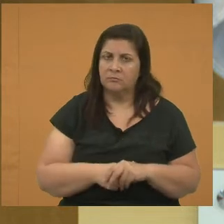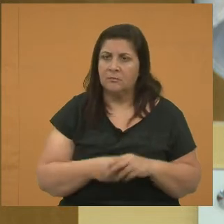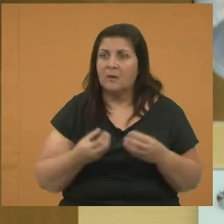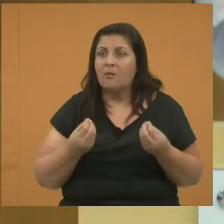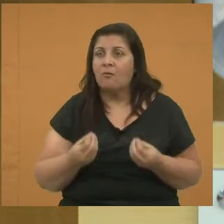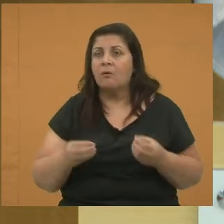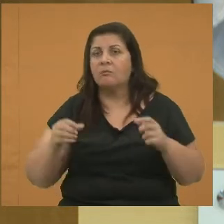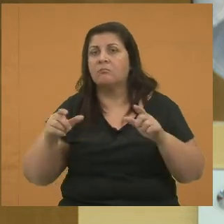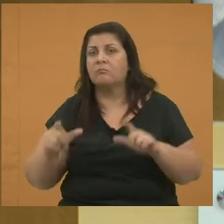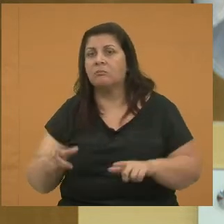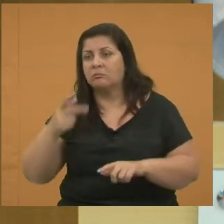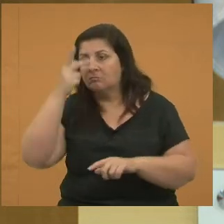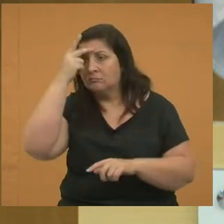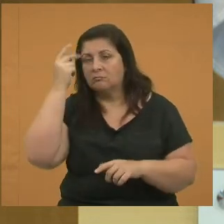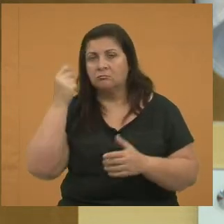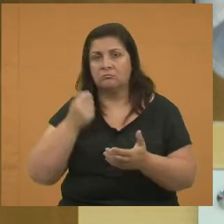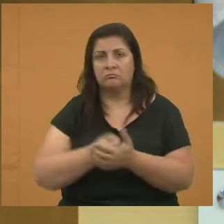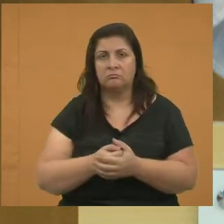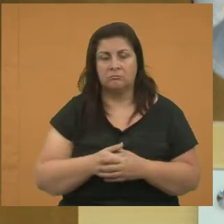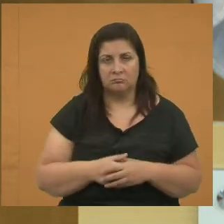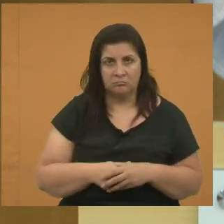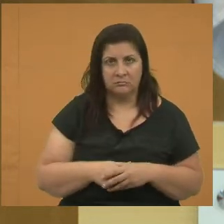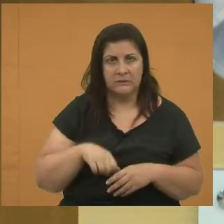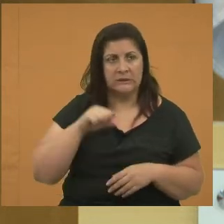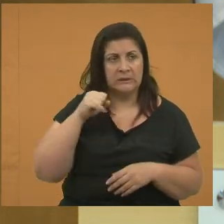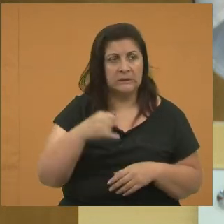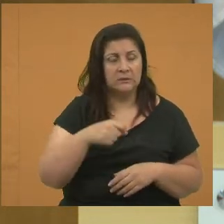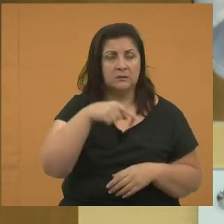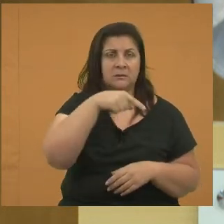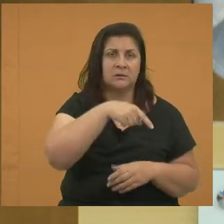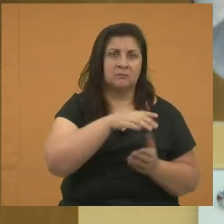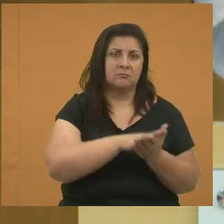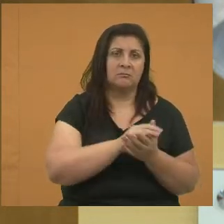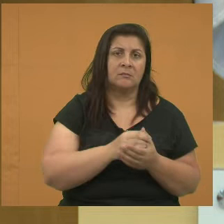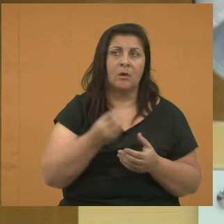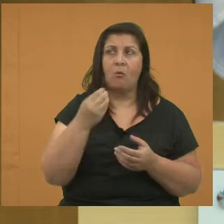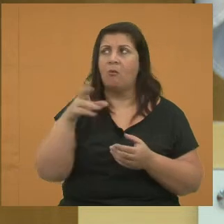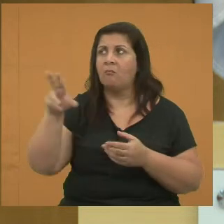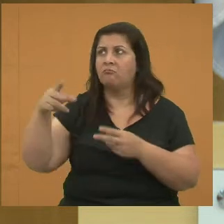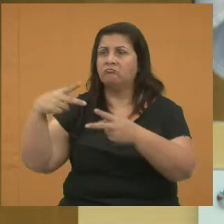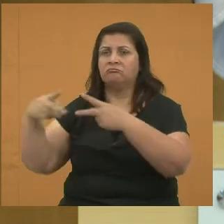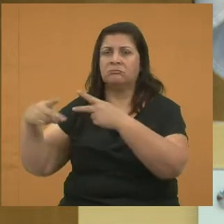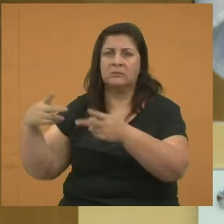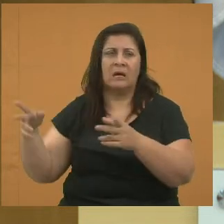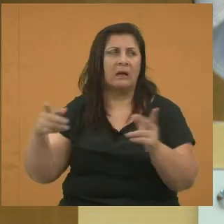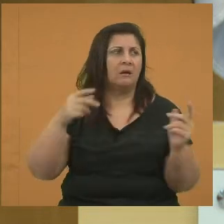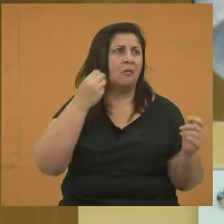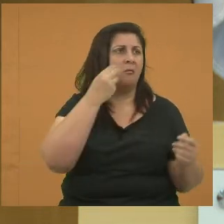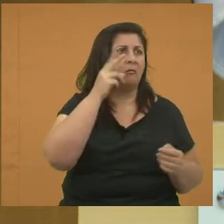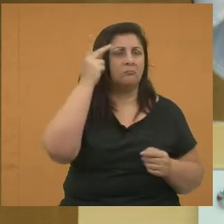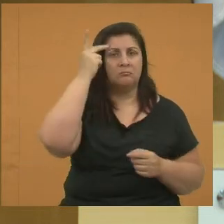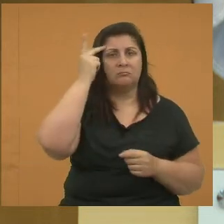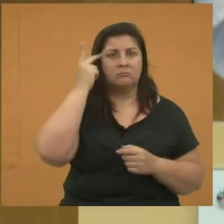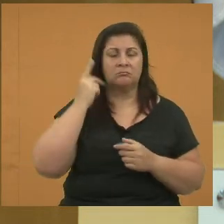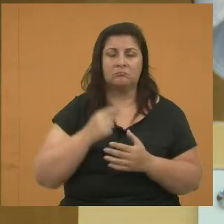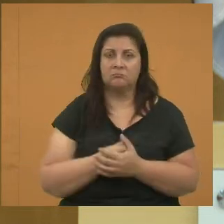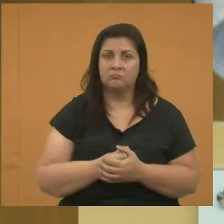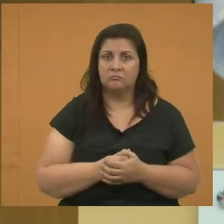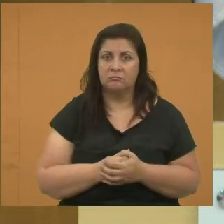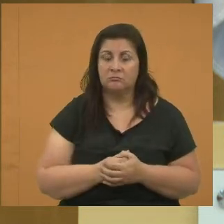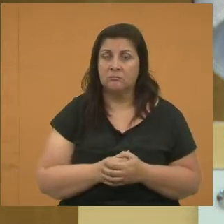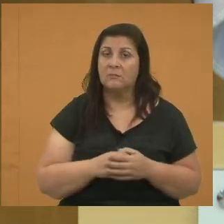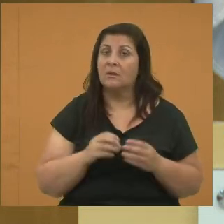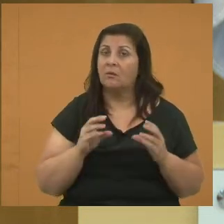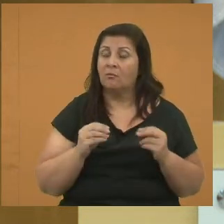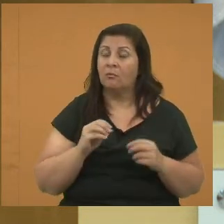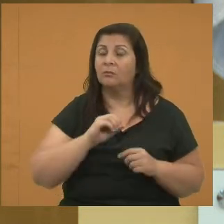consumidores compram, se é aqui em Jacareí, se é nas cidades vizinhas, se é em São Paulo, tudo isso ficou